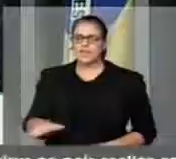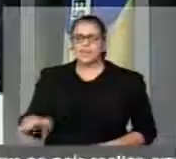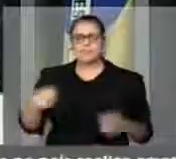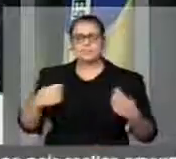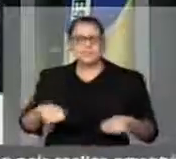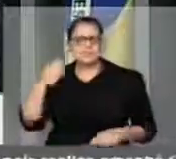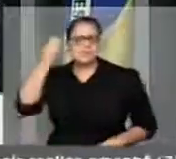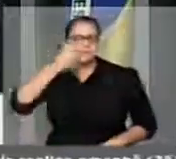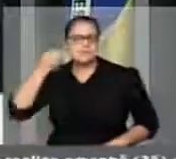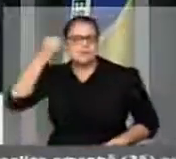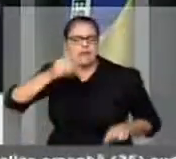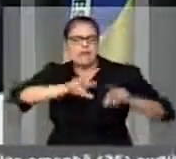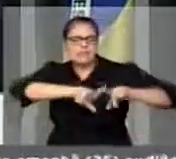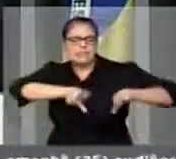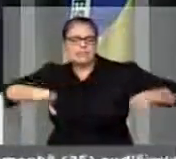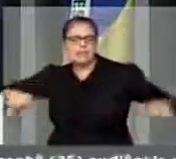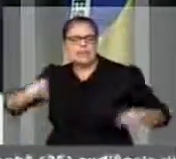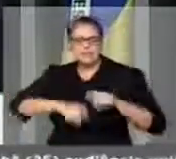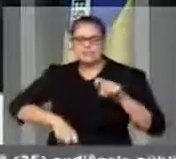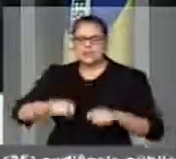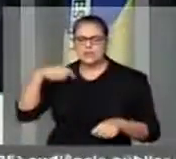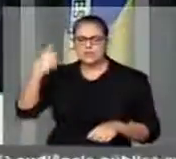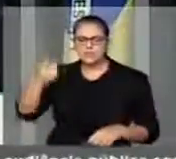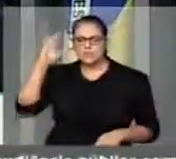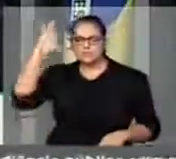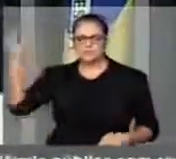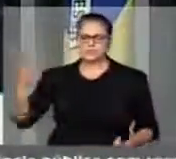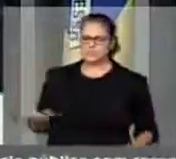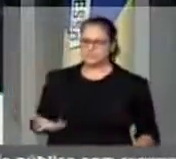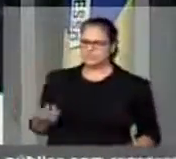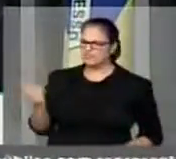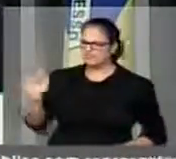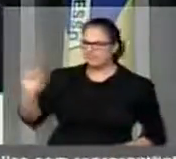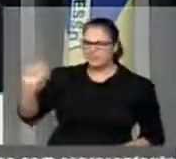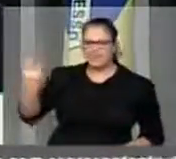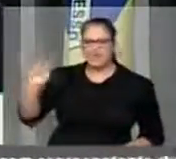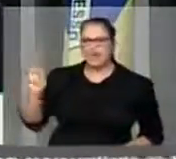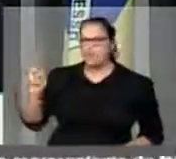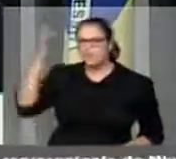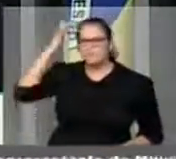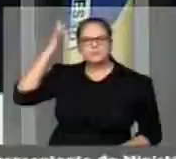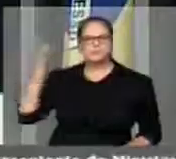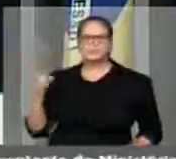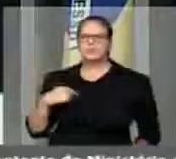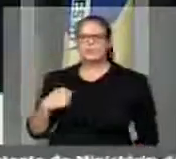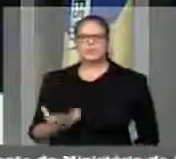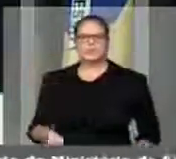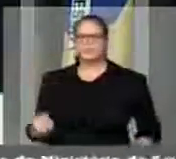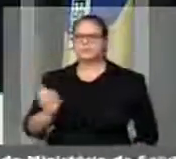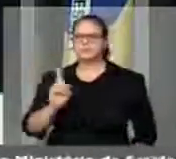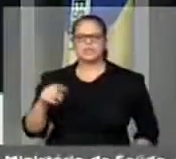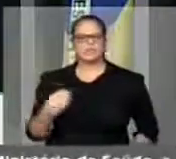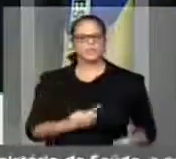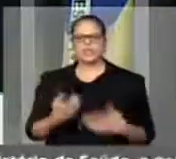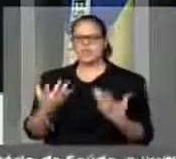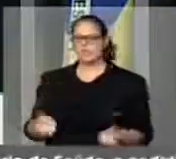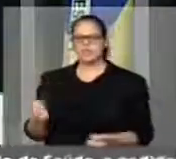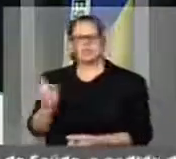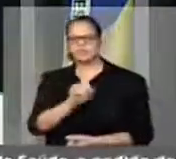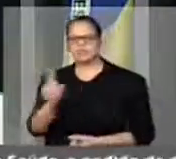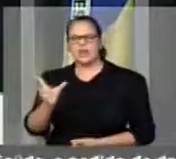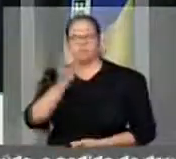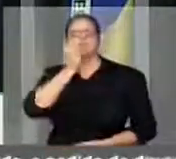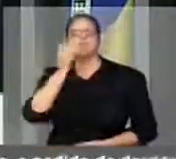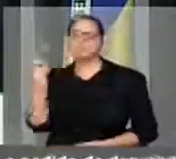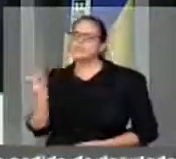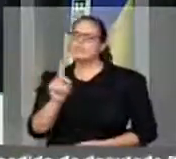de experiência para depois decidirem que sexo quer seguir. Isso é absurdo, nós não vamos aceitar, não vamos nos